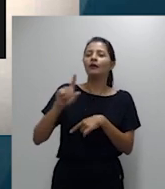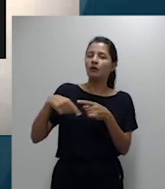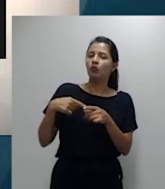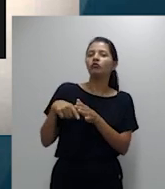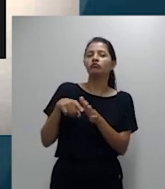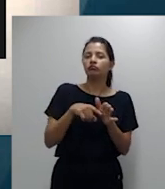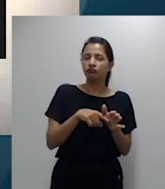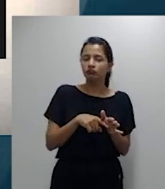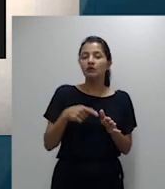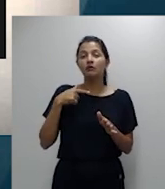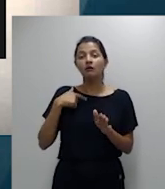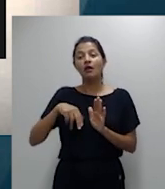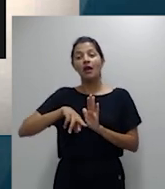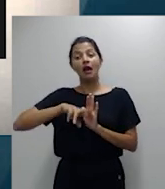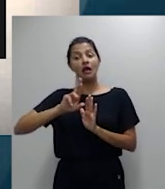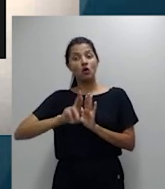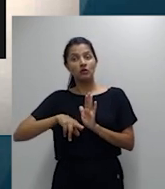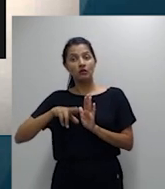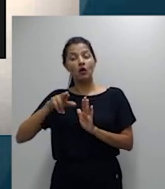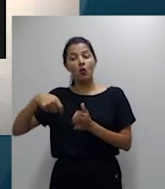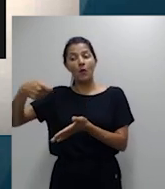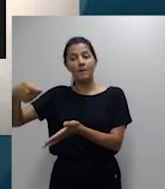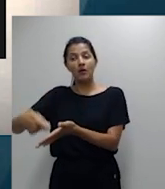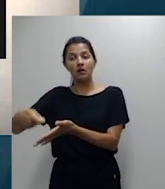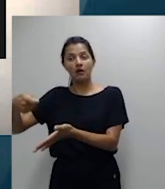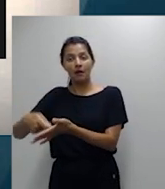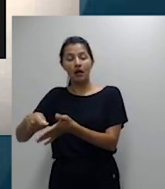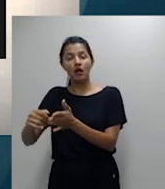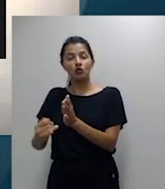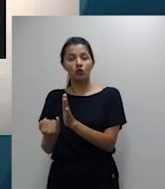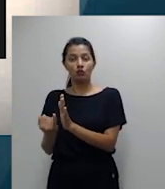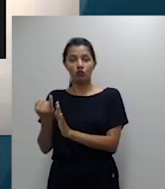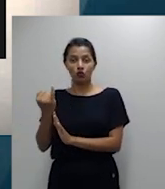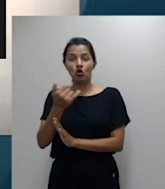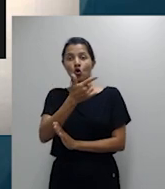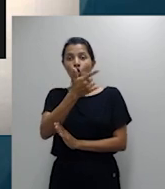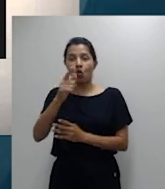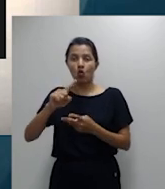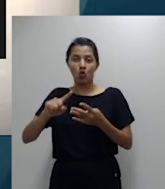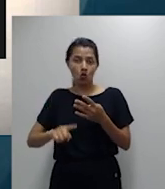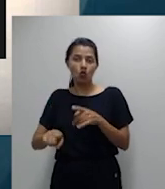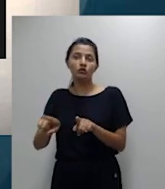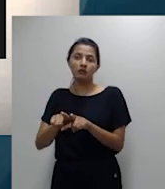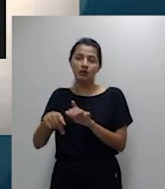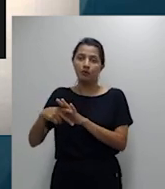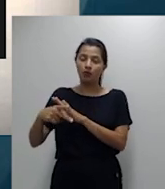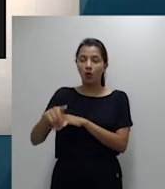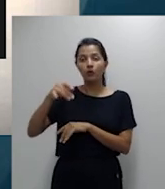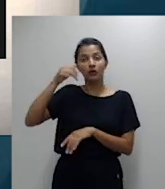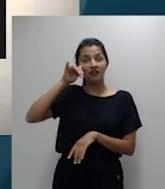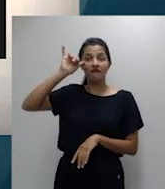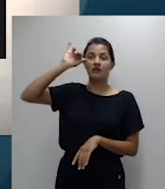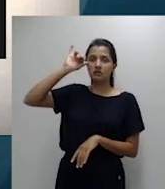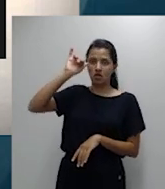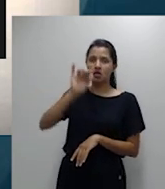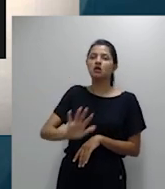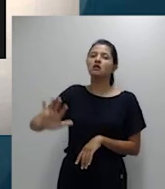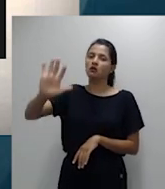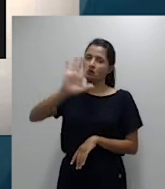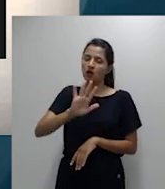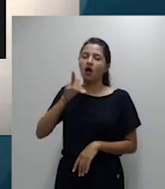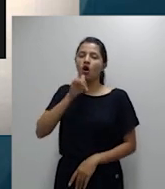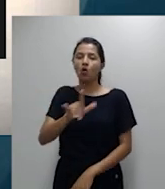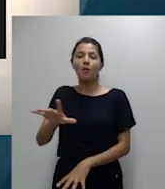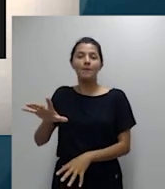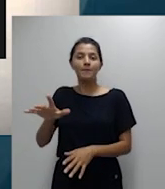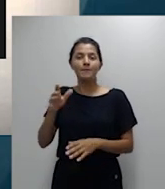a regularidade do pagamento dos impostos e dos demais gravames devido a fazer racional da aplicação de benefício